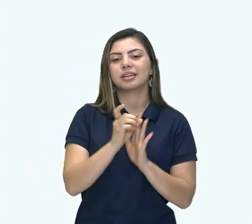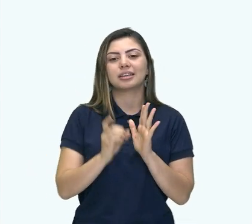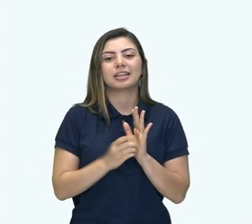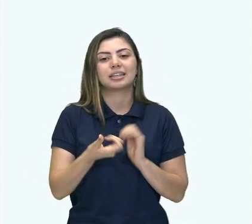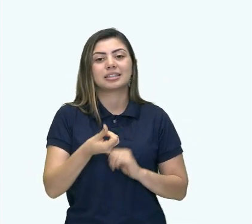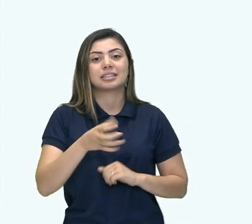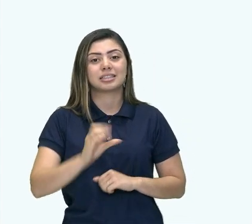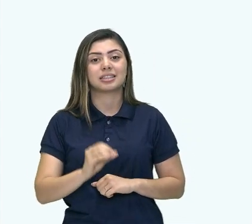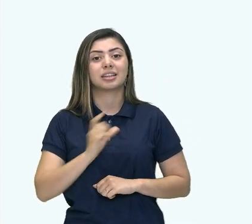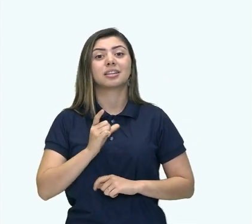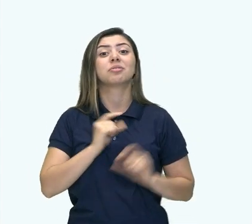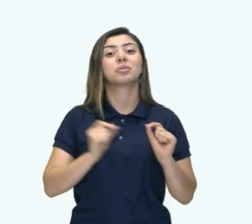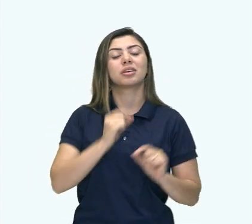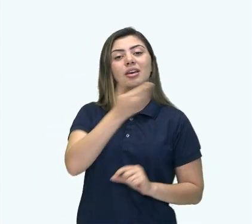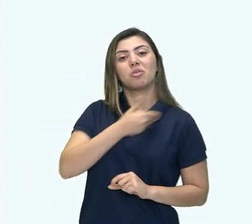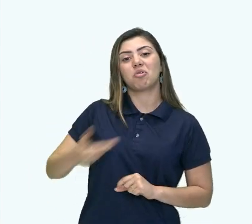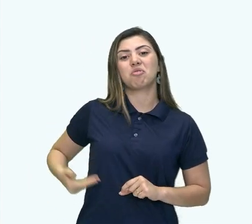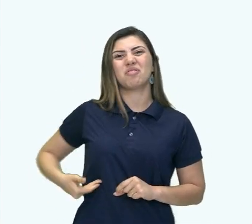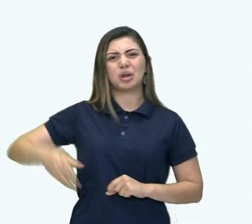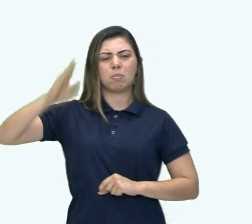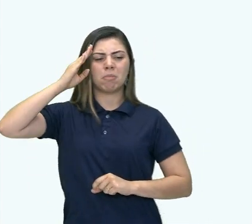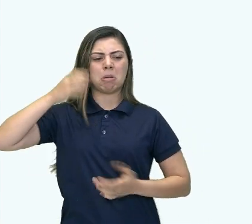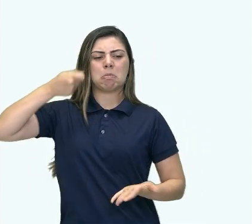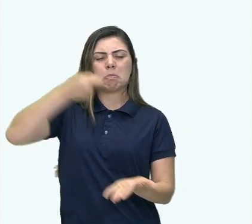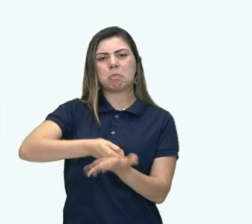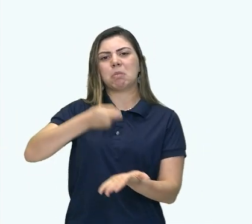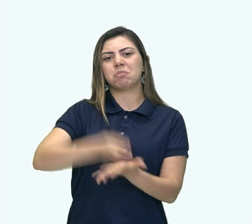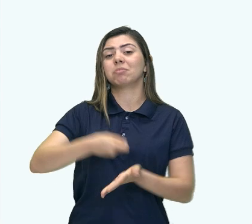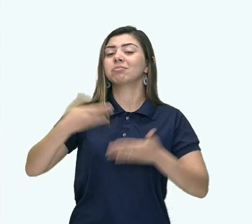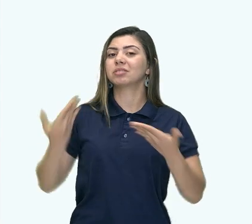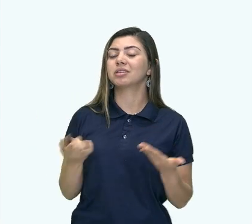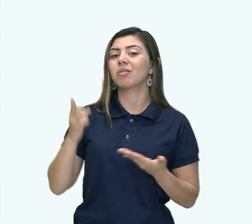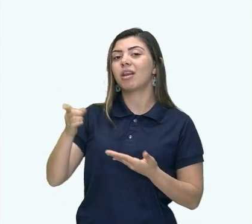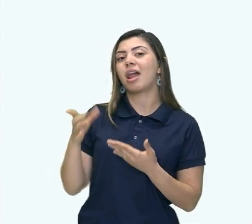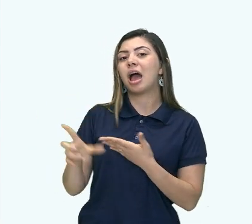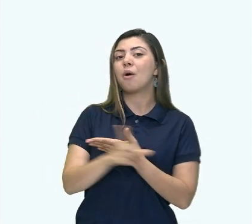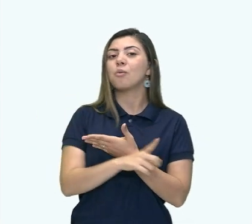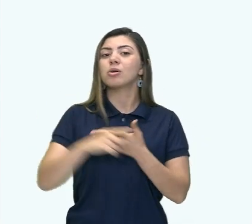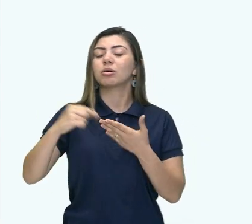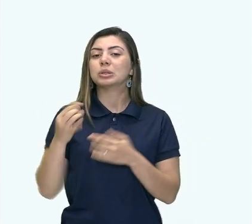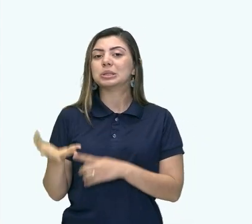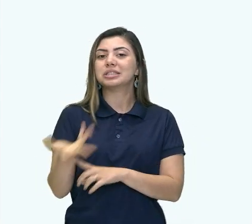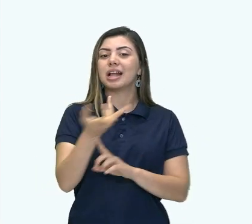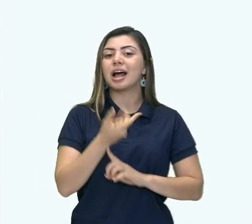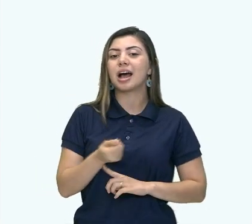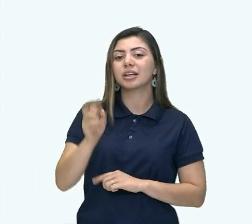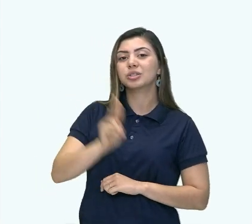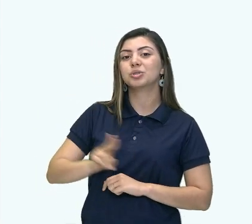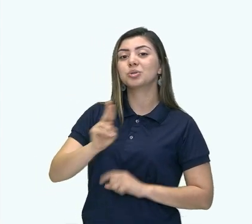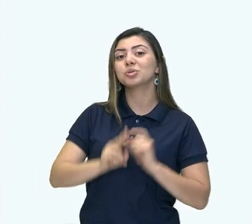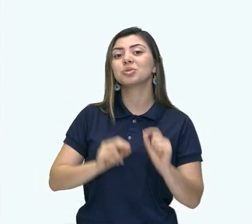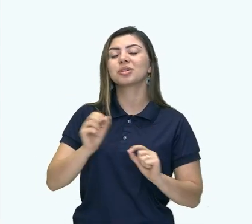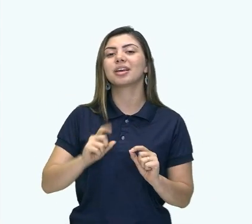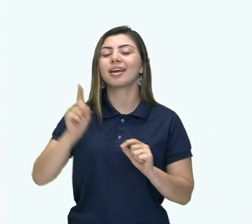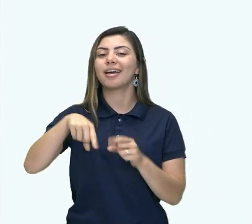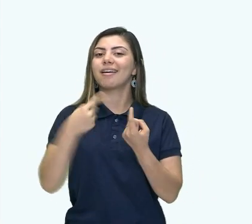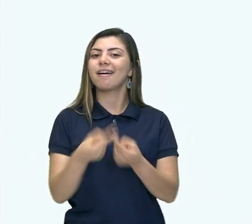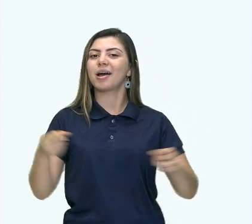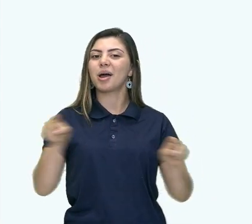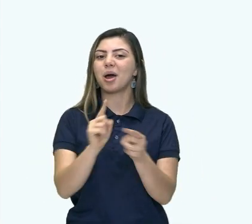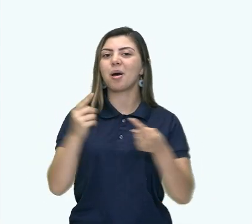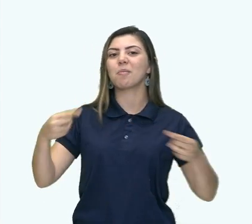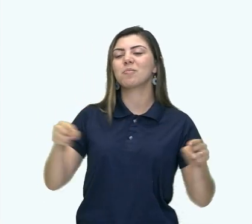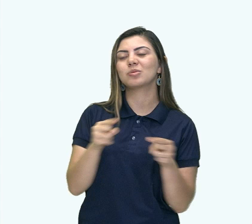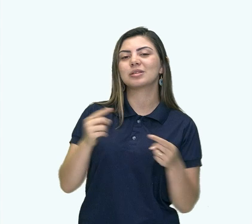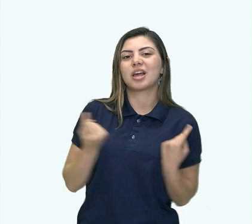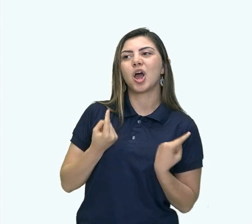da ditadura militar do Brasil. E os nossos artistas da época vão utilizar principalmente a música para se